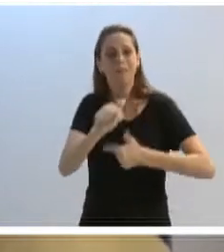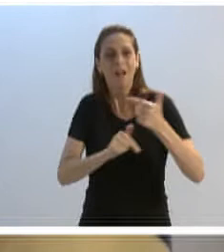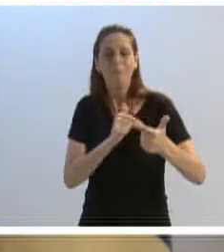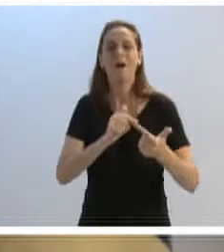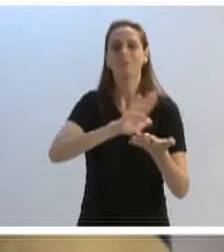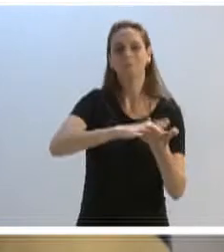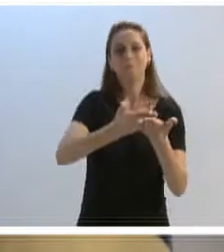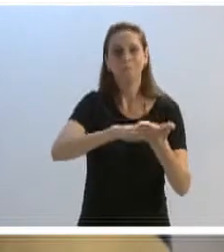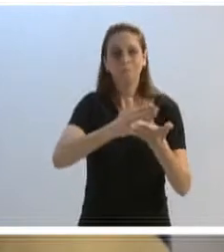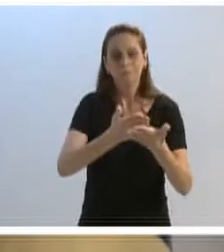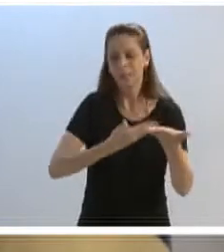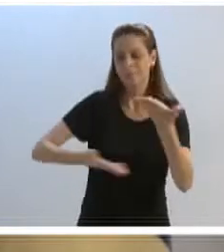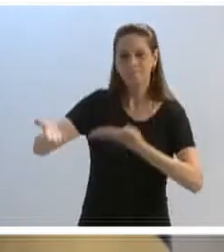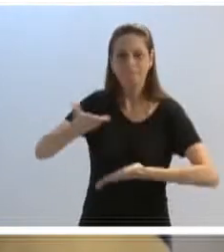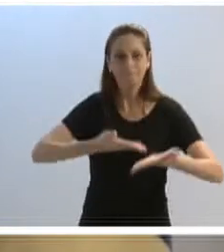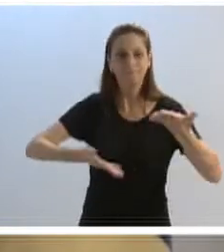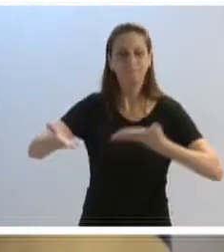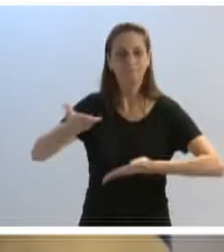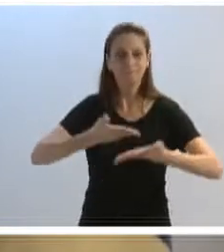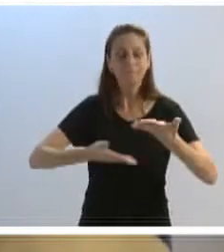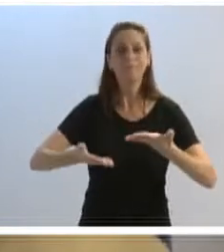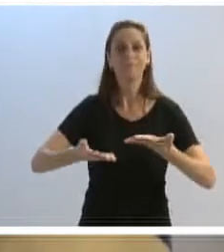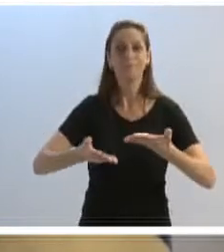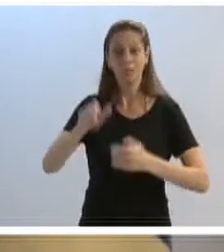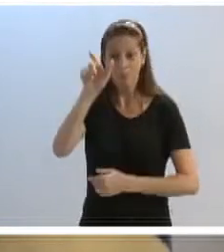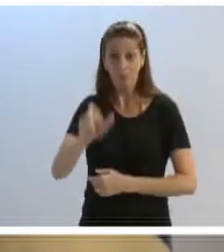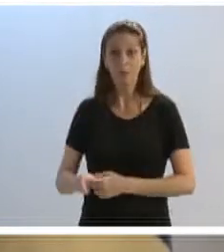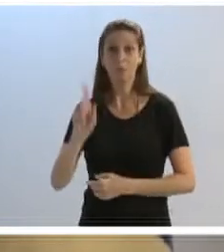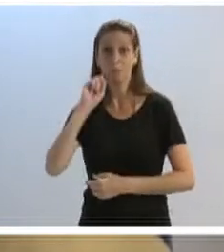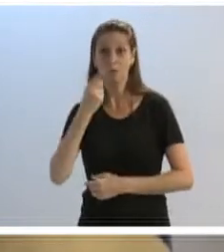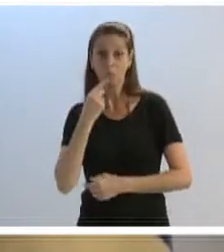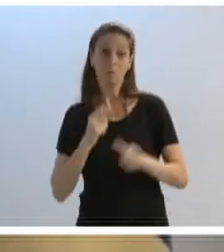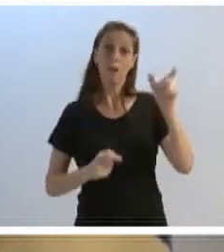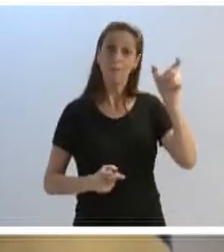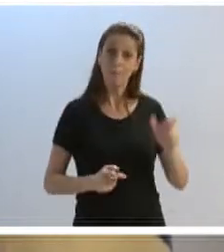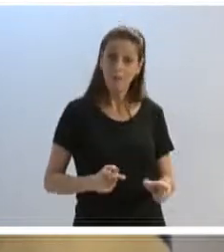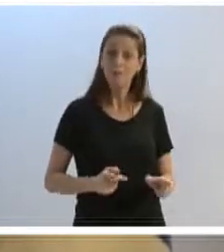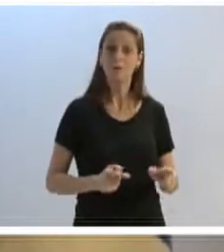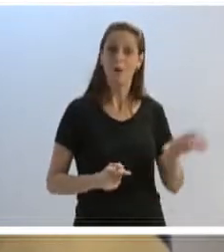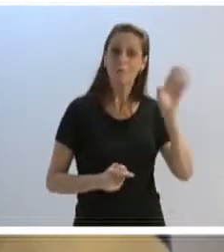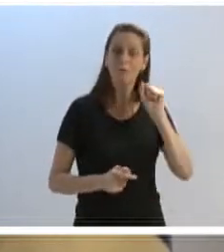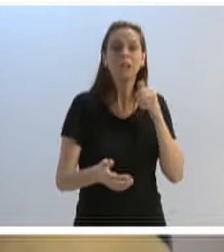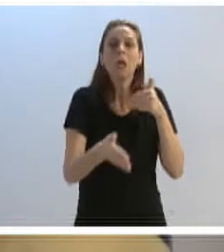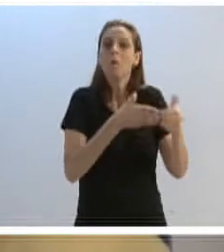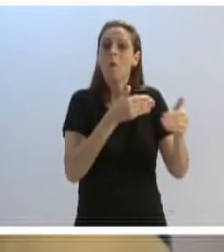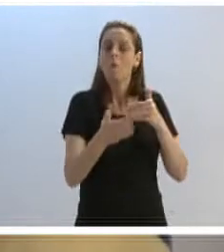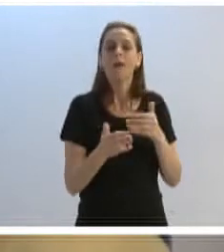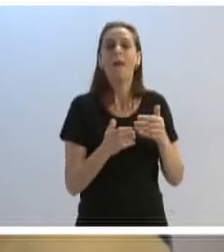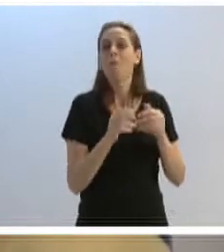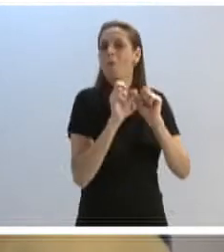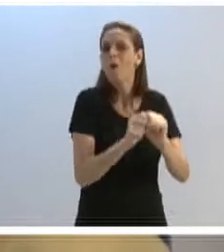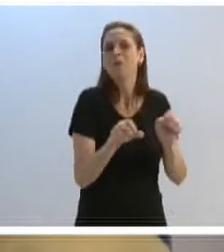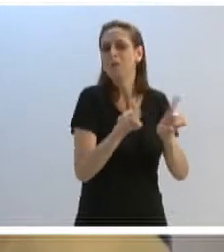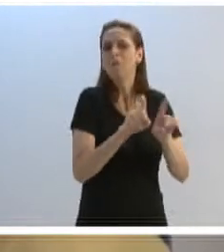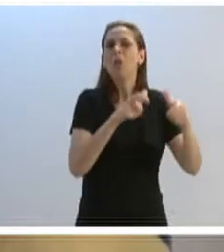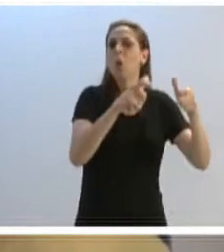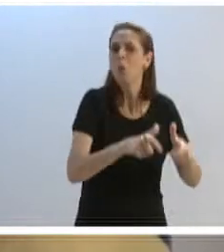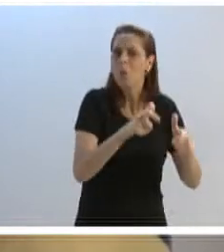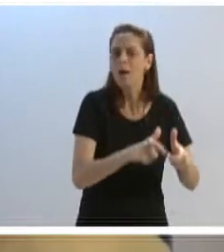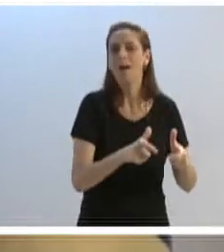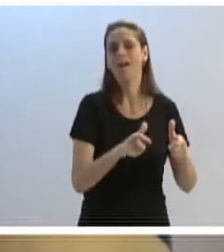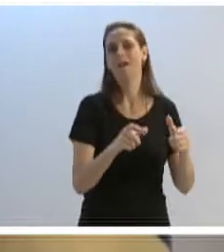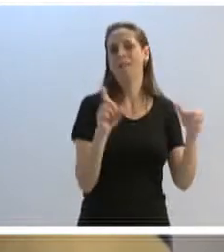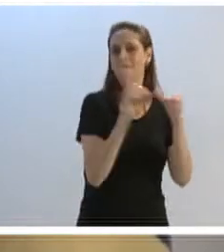e interlocução entre pessoas surdas e atendimento de qualquer serviço público.